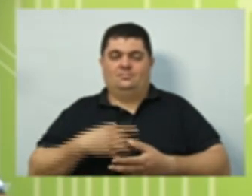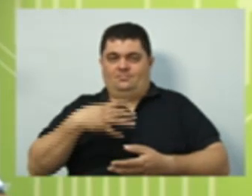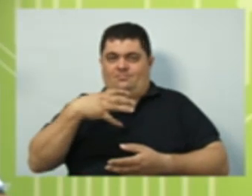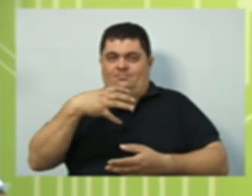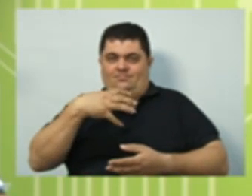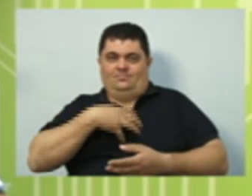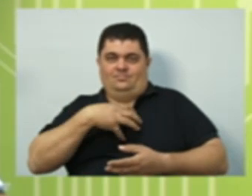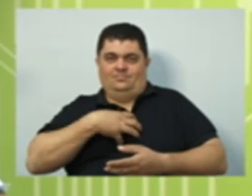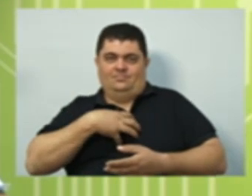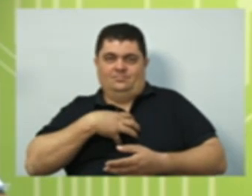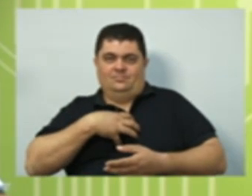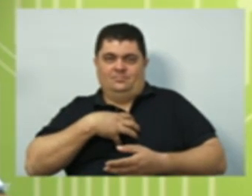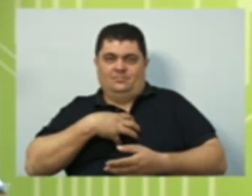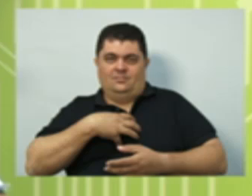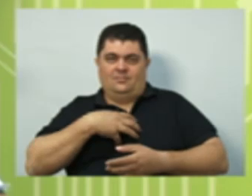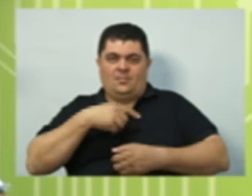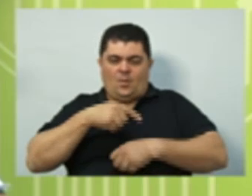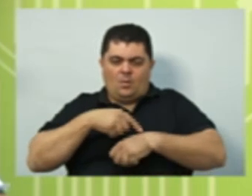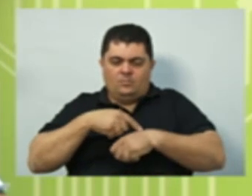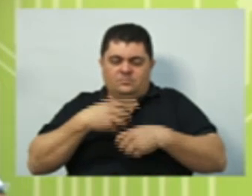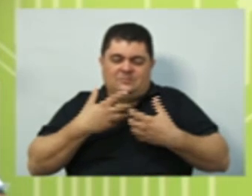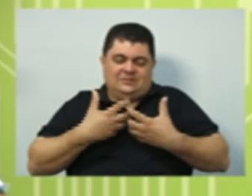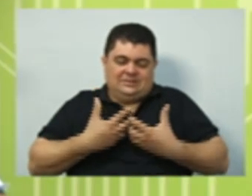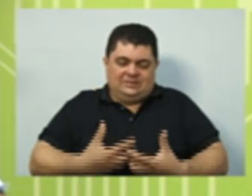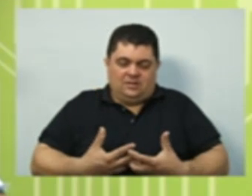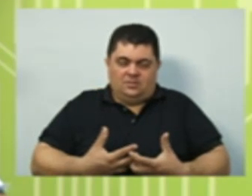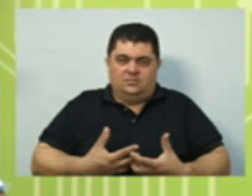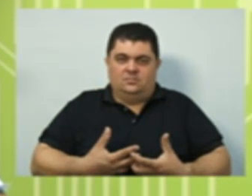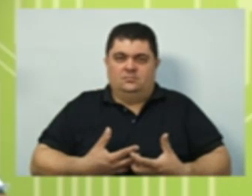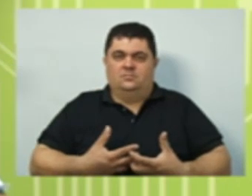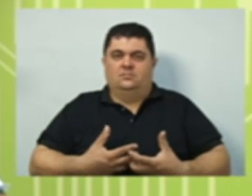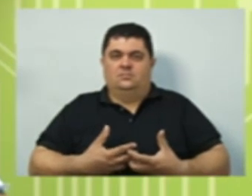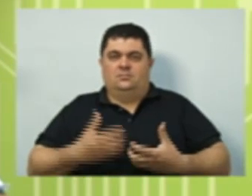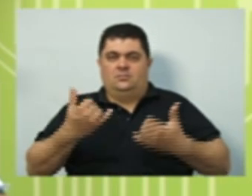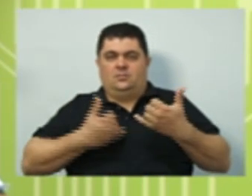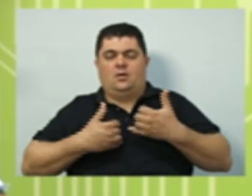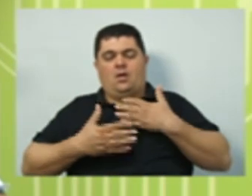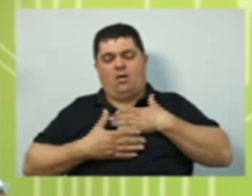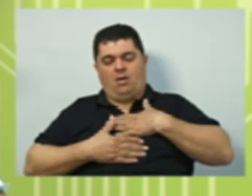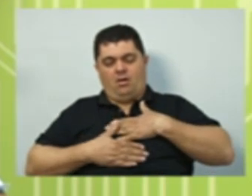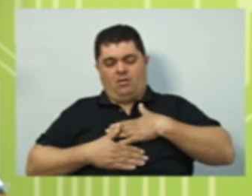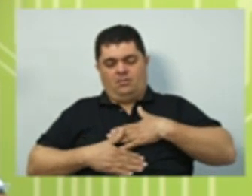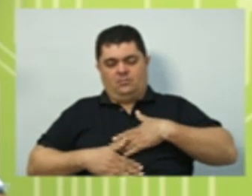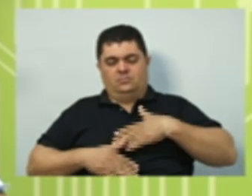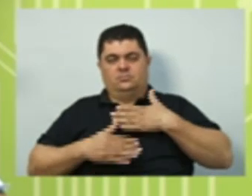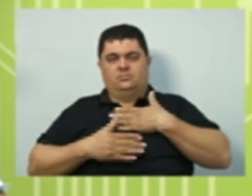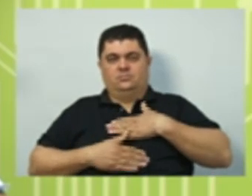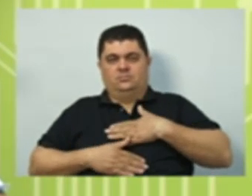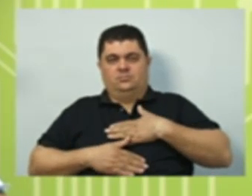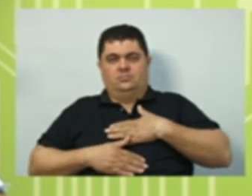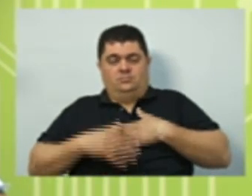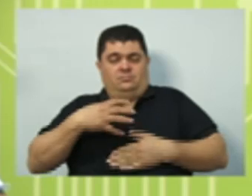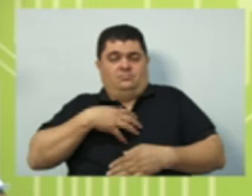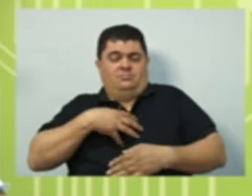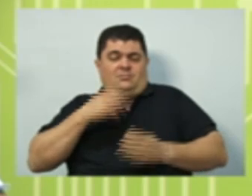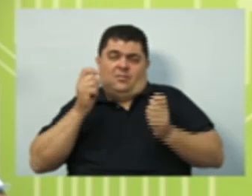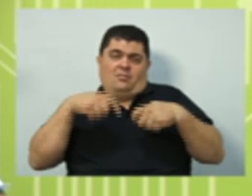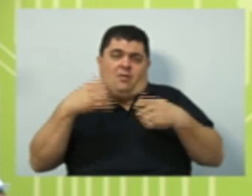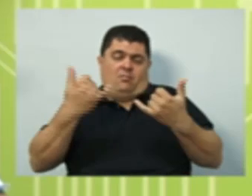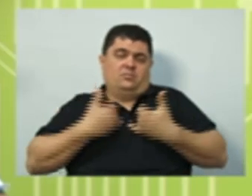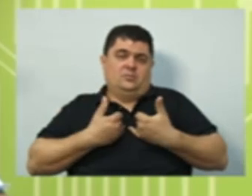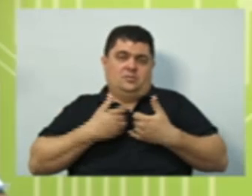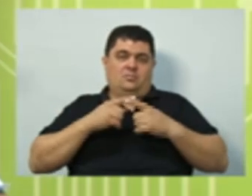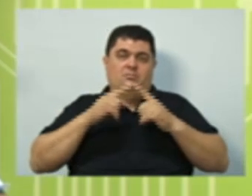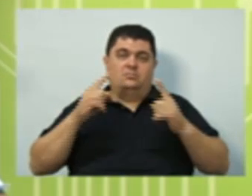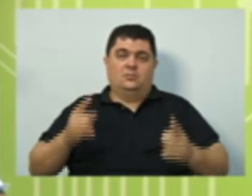instinto, num momento de cansaço, ele diz, descansa. Então o instinto diz para você descansar.